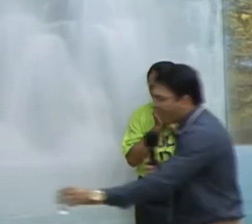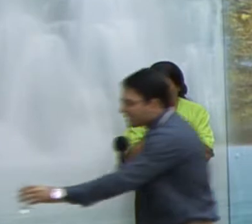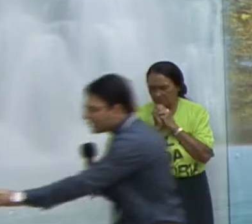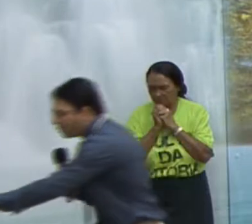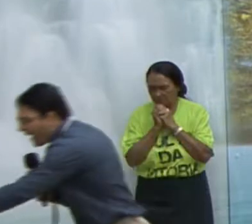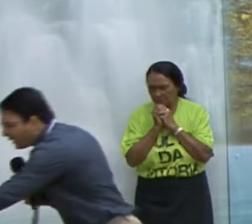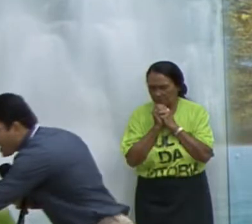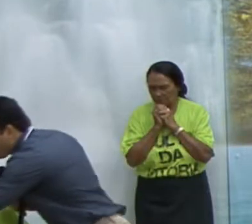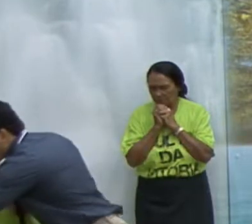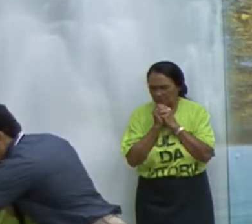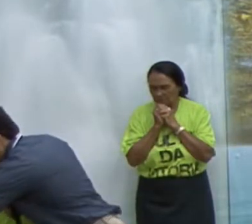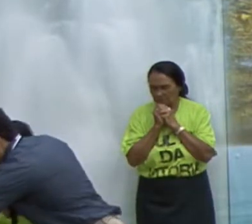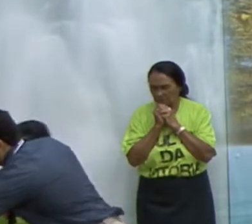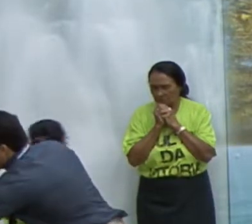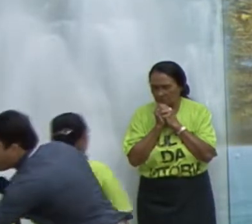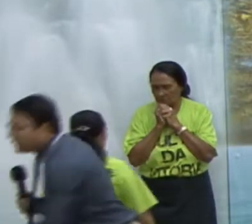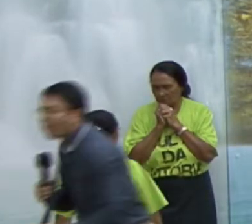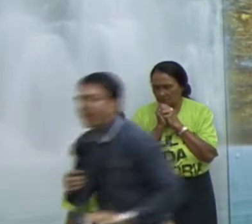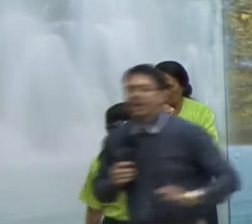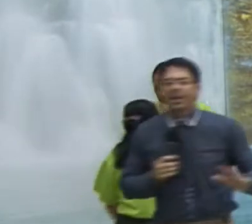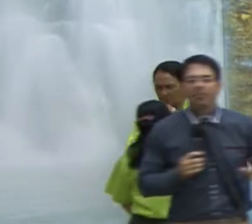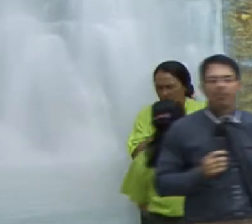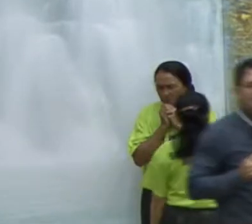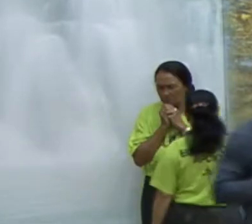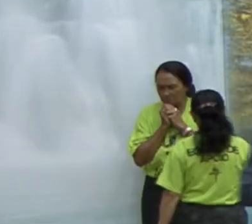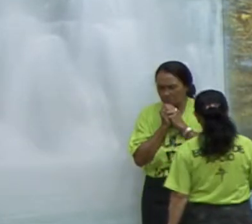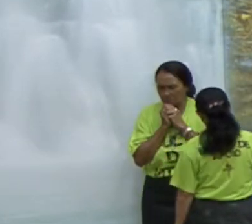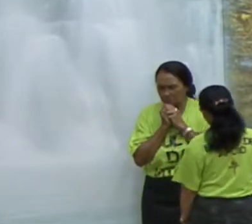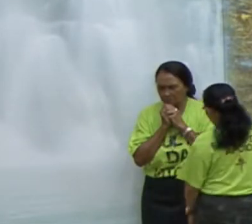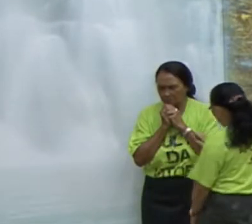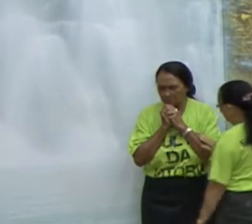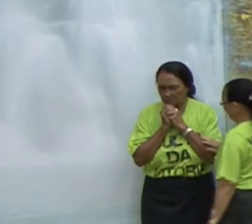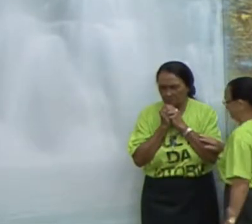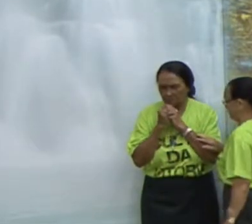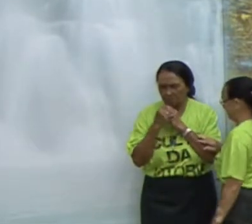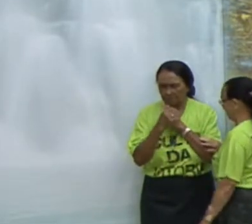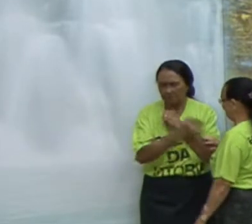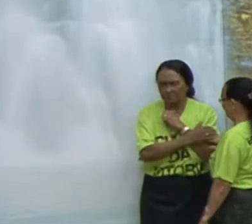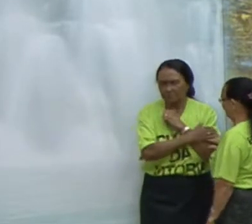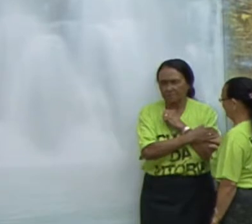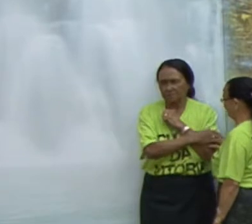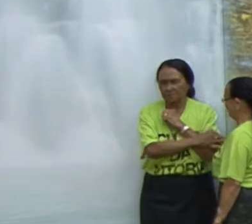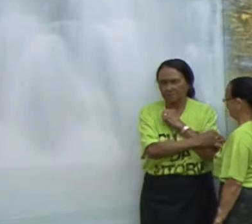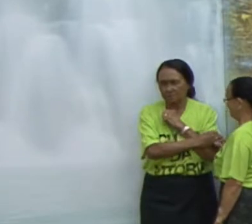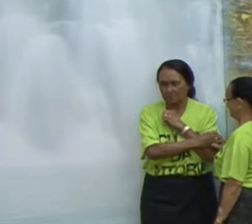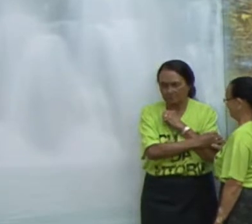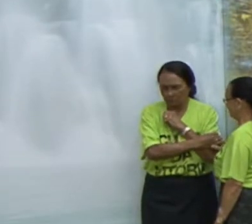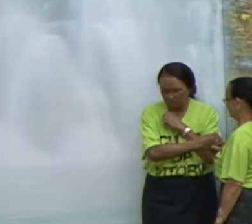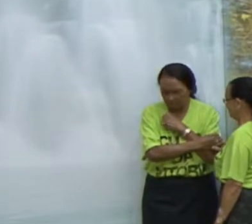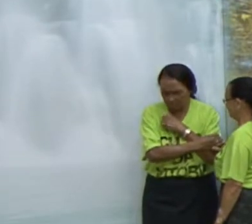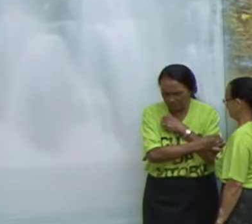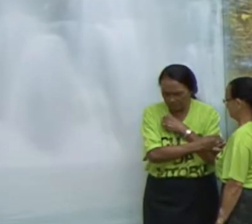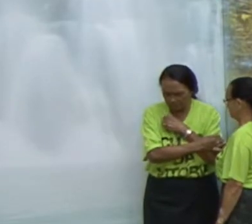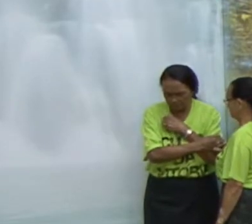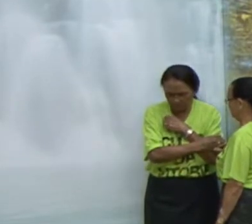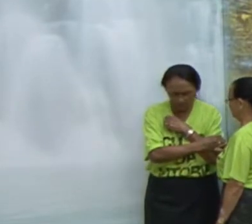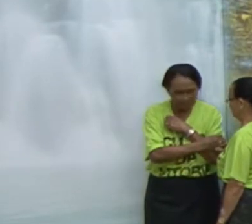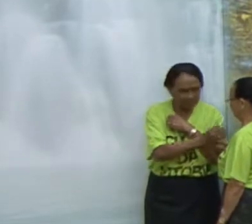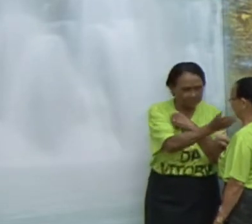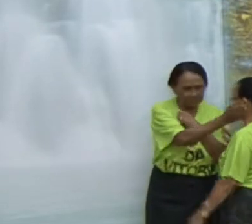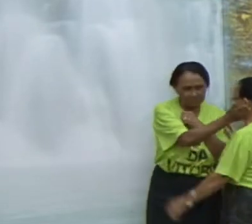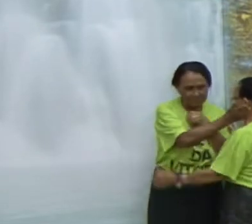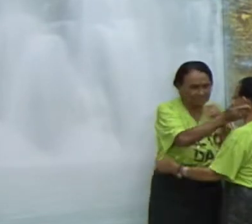Ele está à espreita, procurando alguém que ele possa tragar. Porque ele veio para matar, roubar e